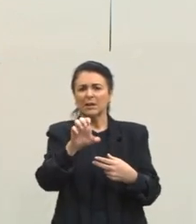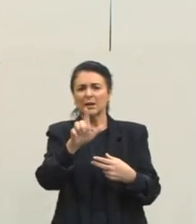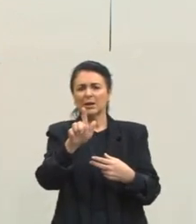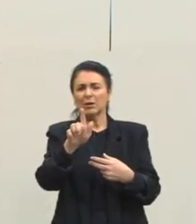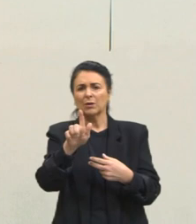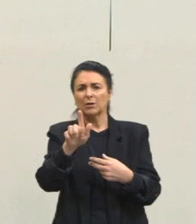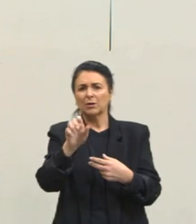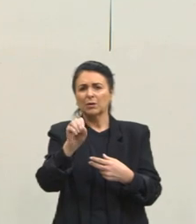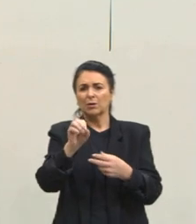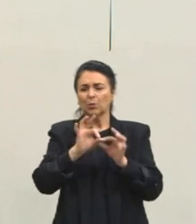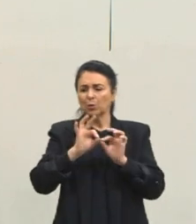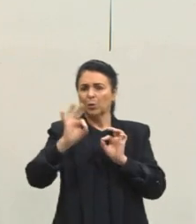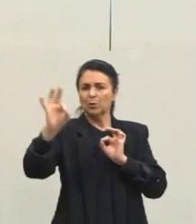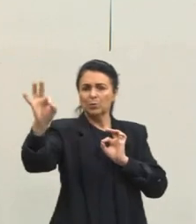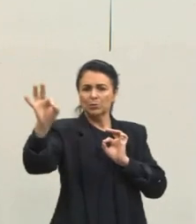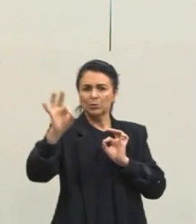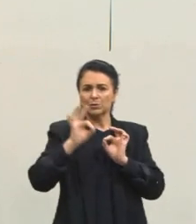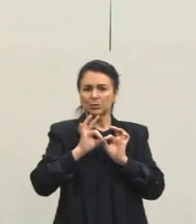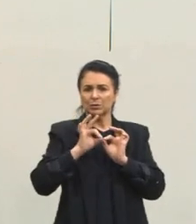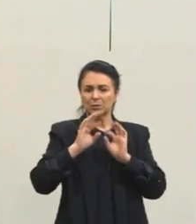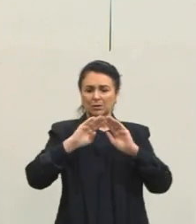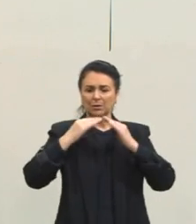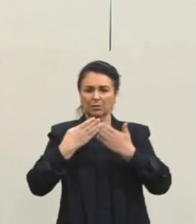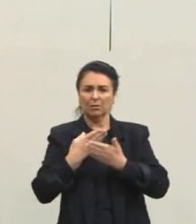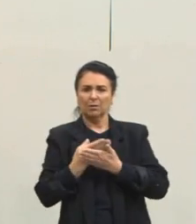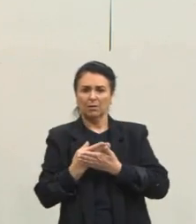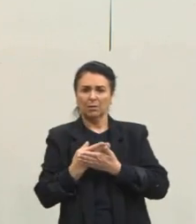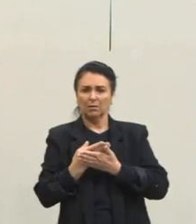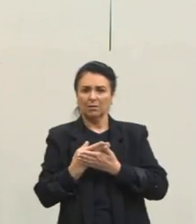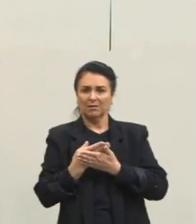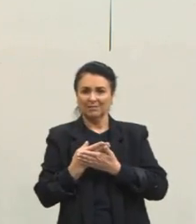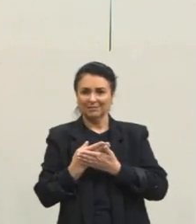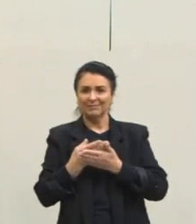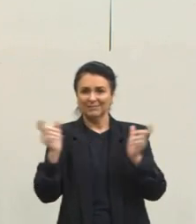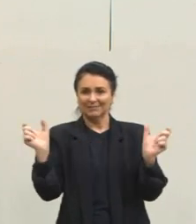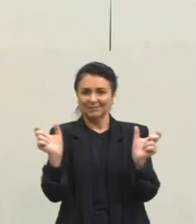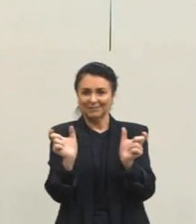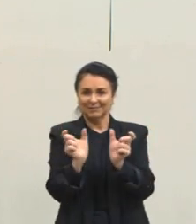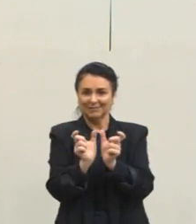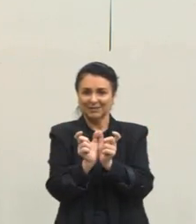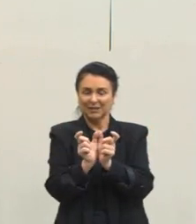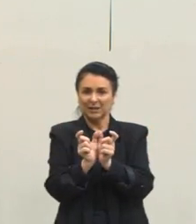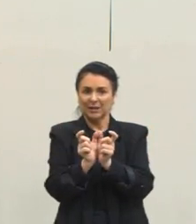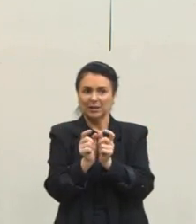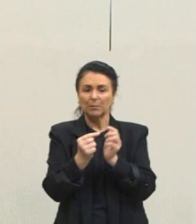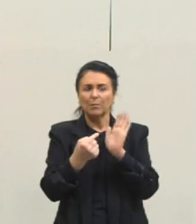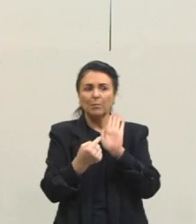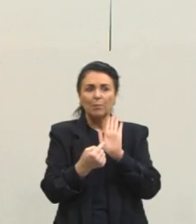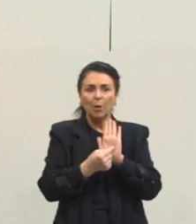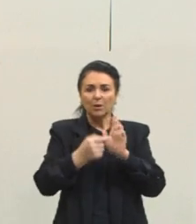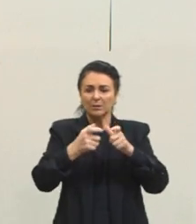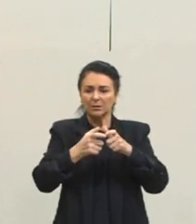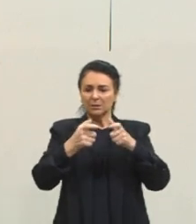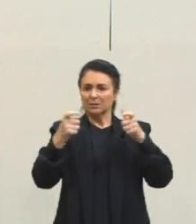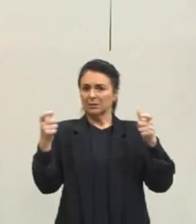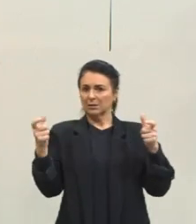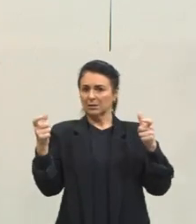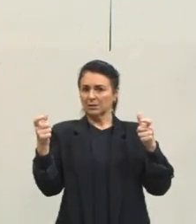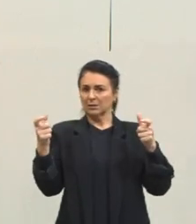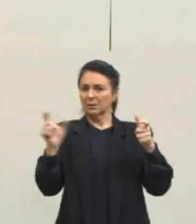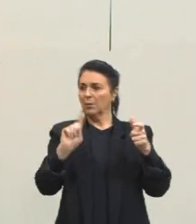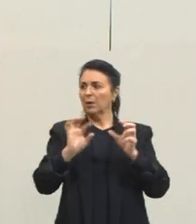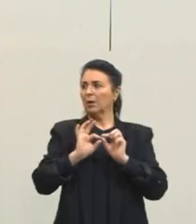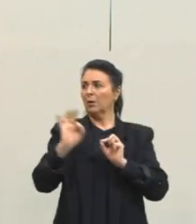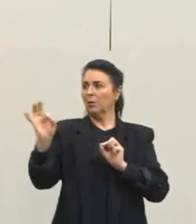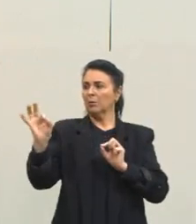ou longe né como é longe dando uma certa intensificação não é apenas longe é muito